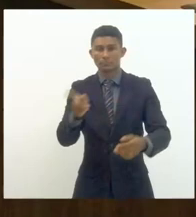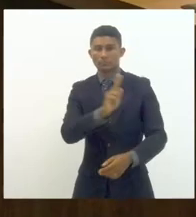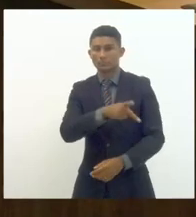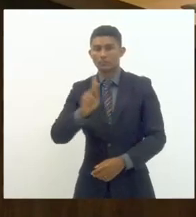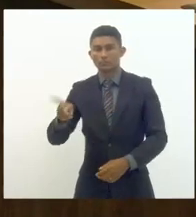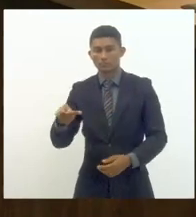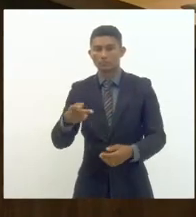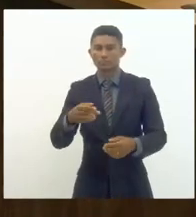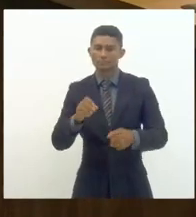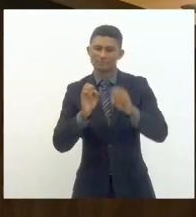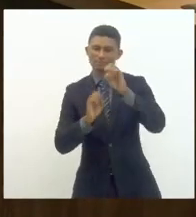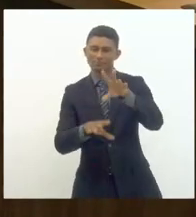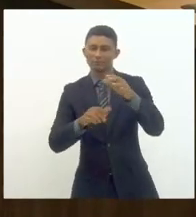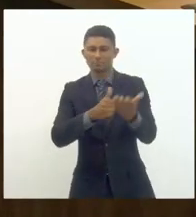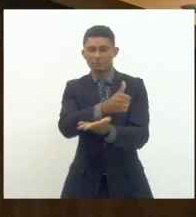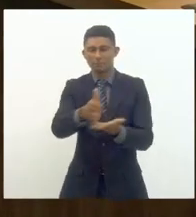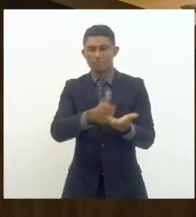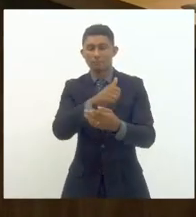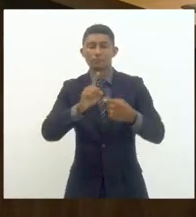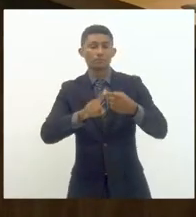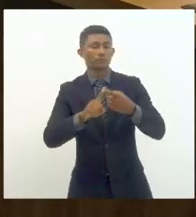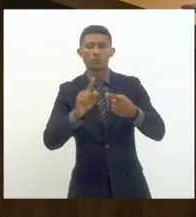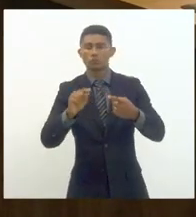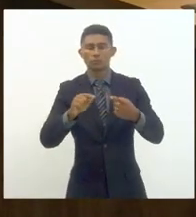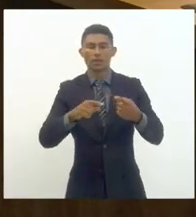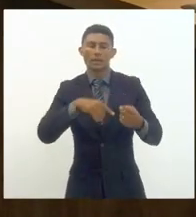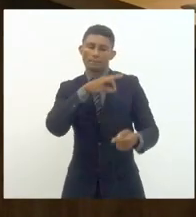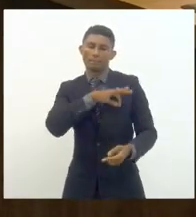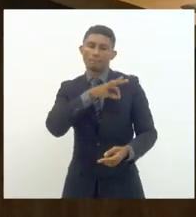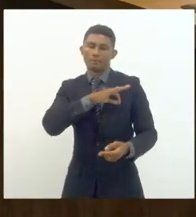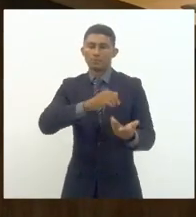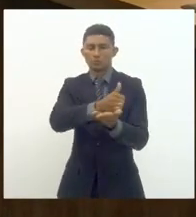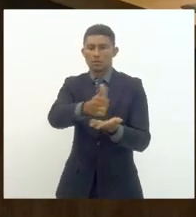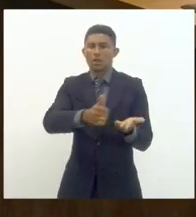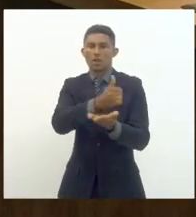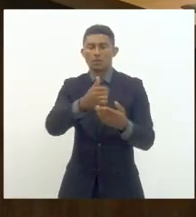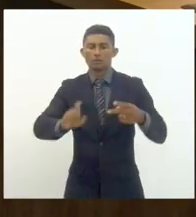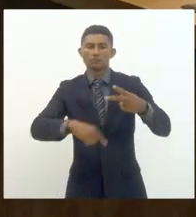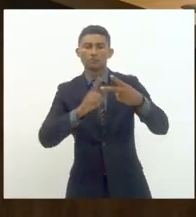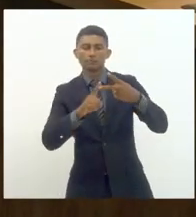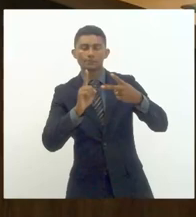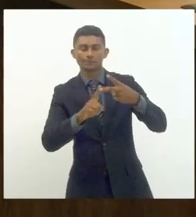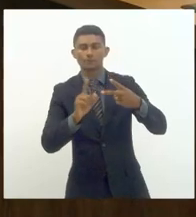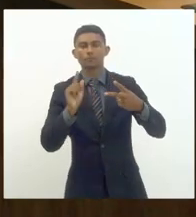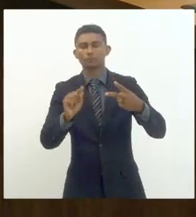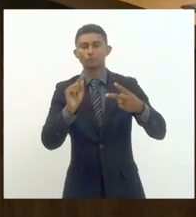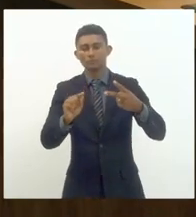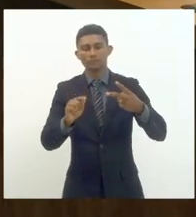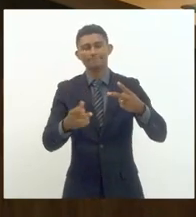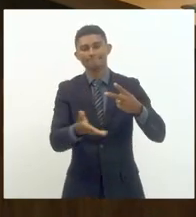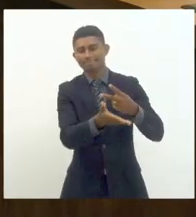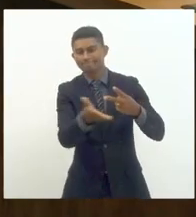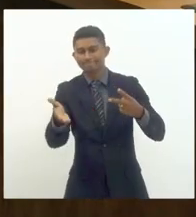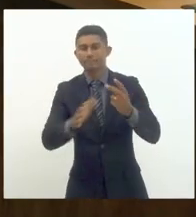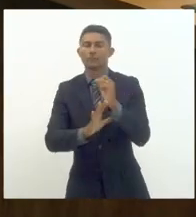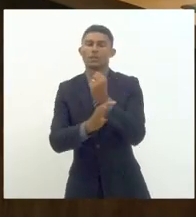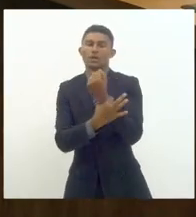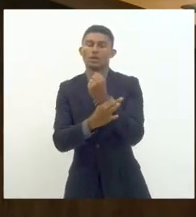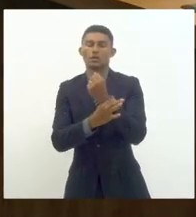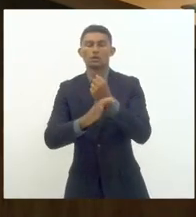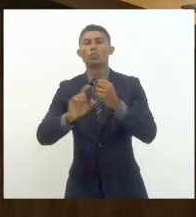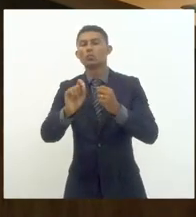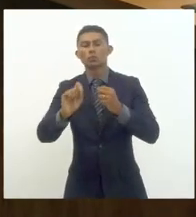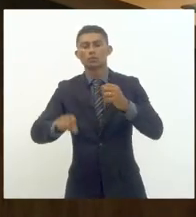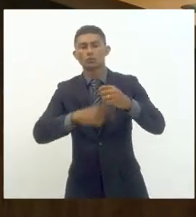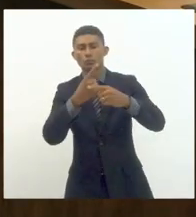da Educação Básica. O primeiro avanço, o piso salarial nacional, e o segundo avanço, a garantia de um terço